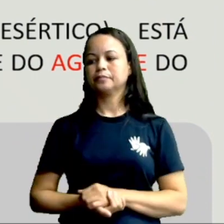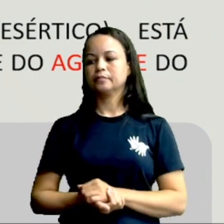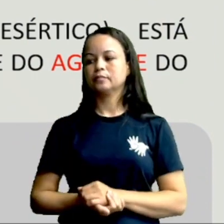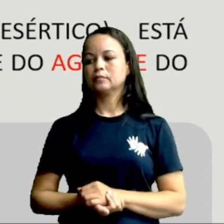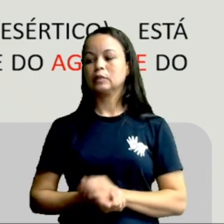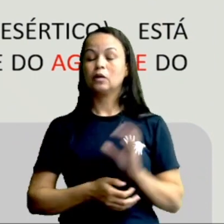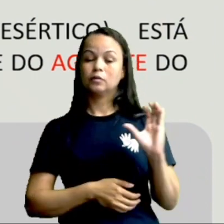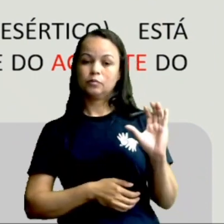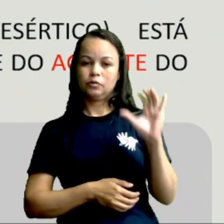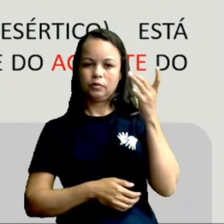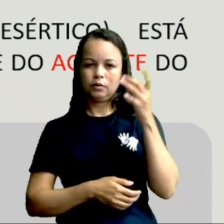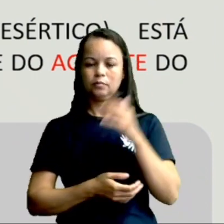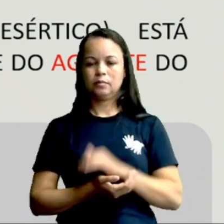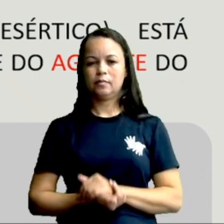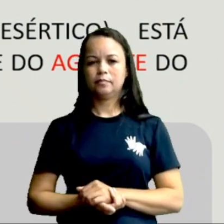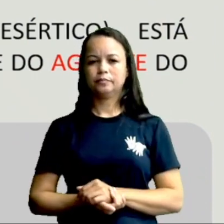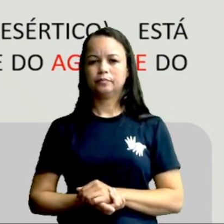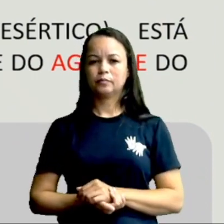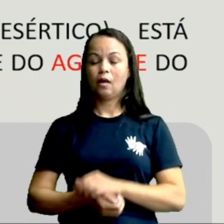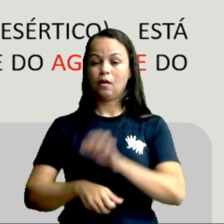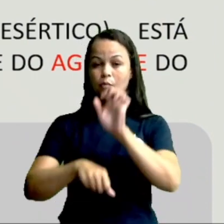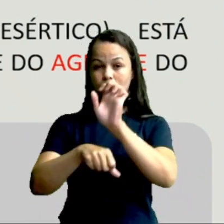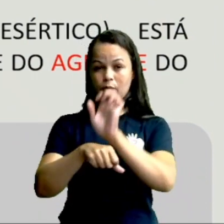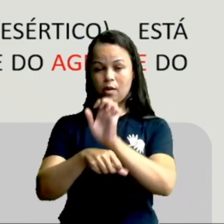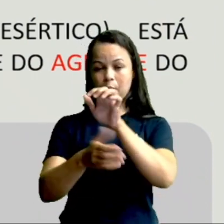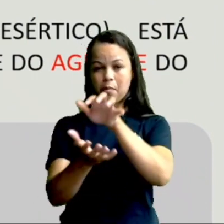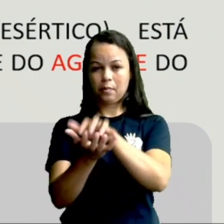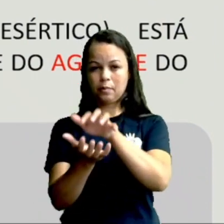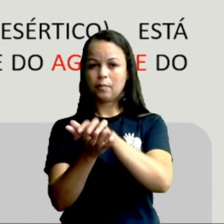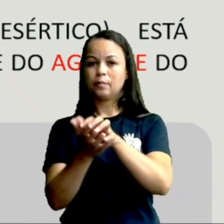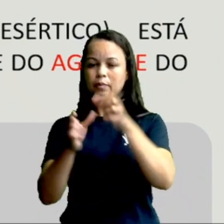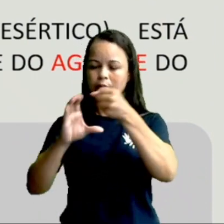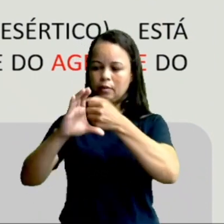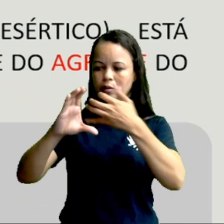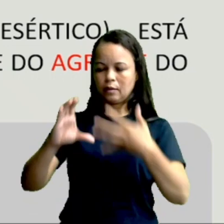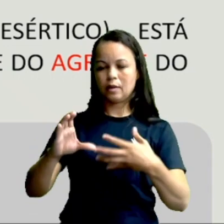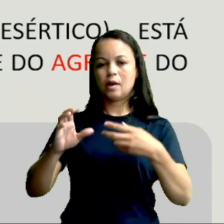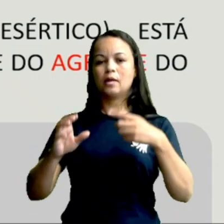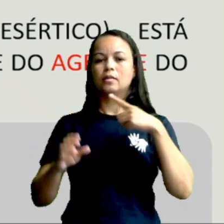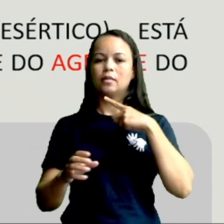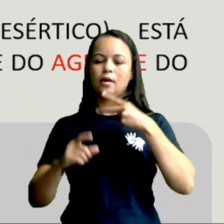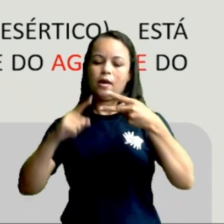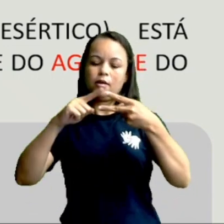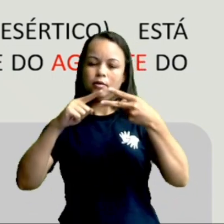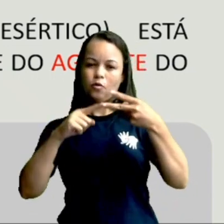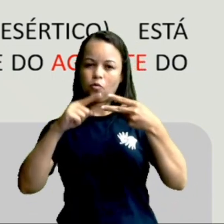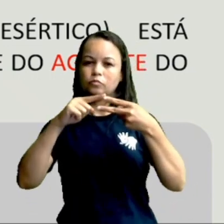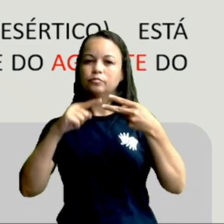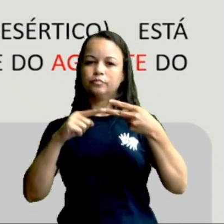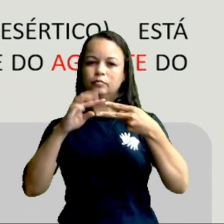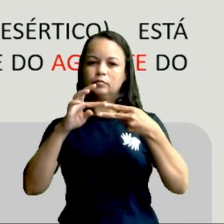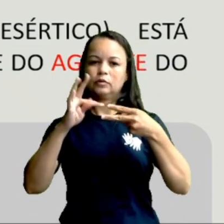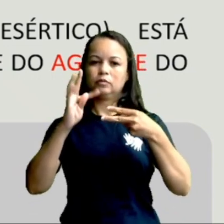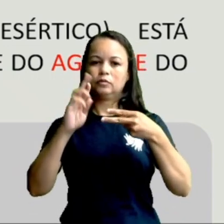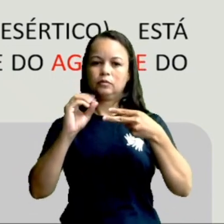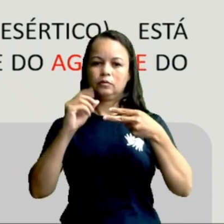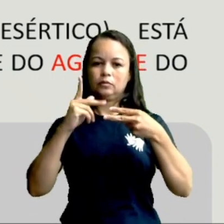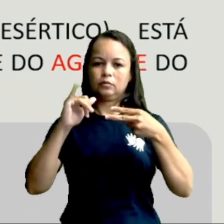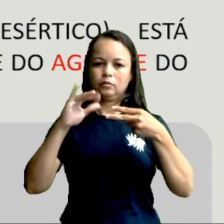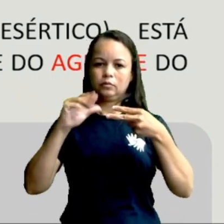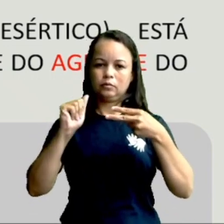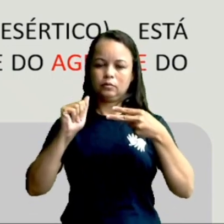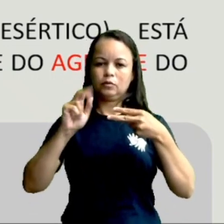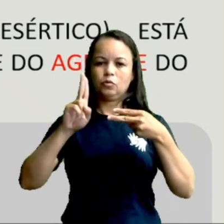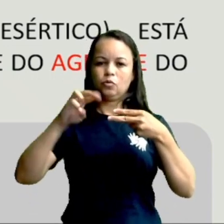Sobre nosso clima. O estado de Pernambuco é caracterizado por 2 tipos de clima. O tropical úmido, que